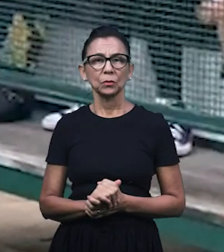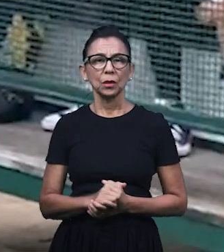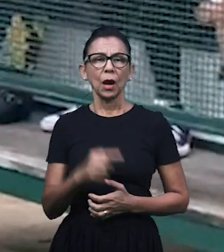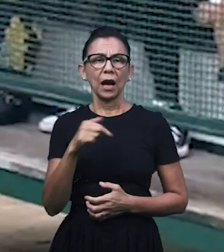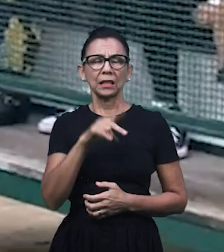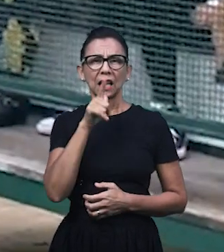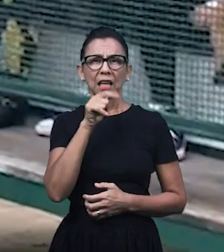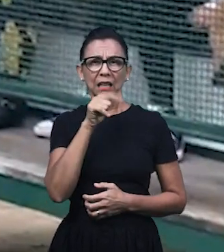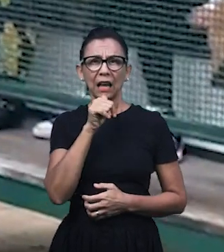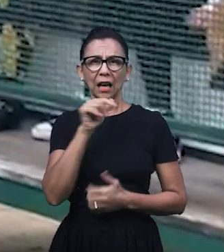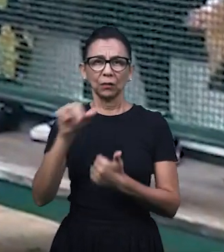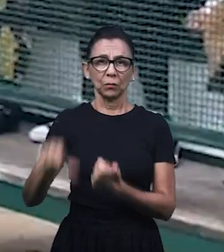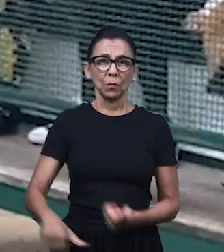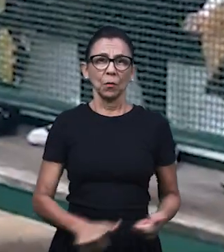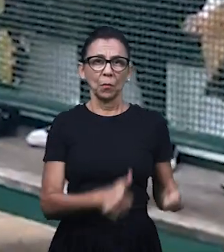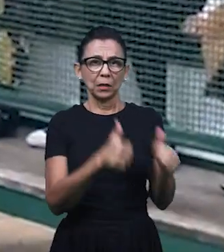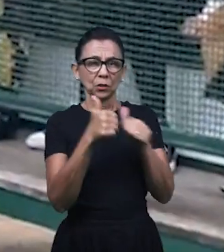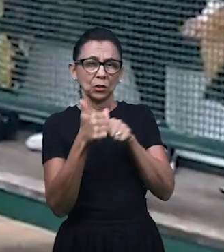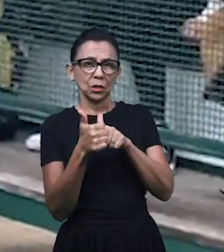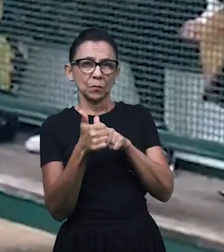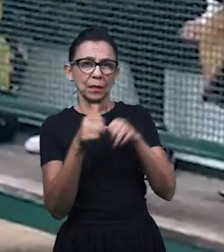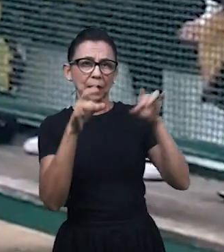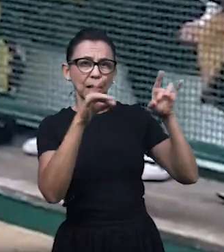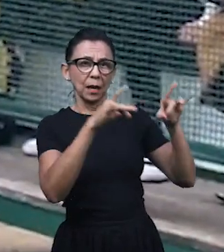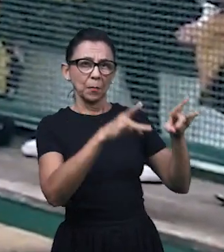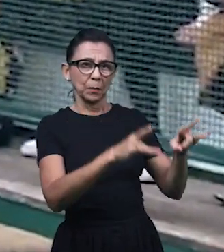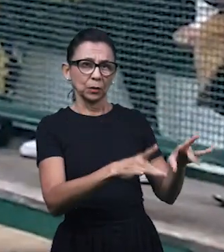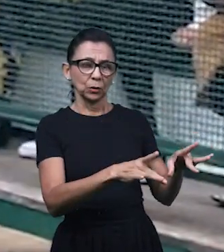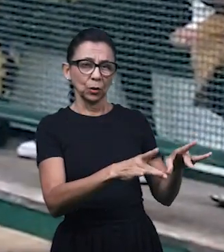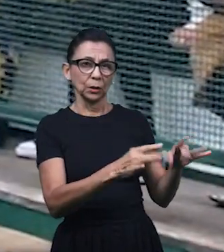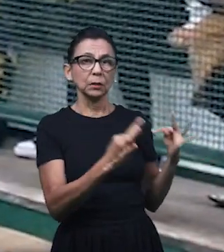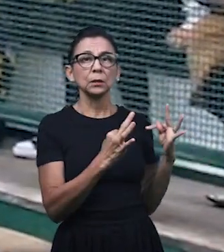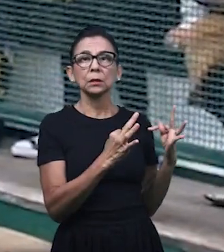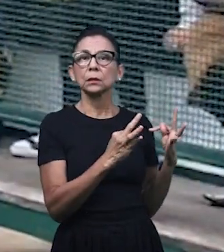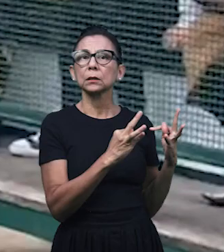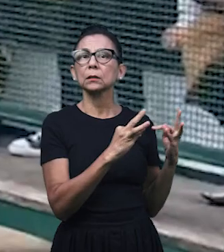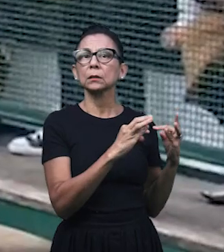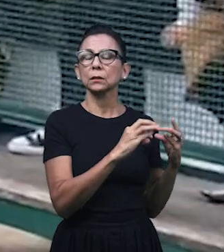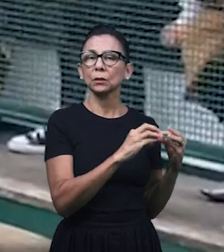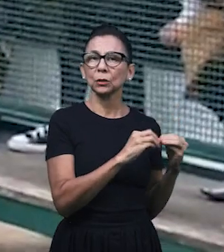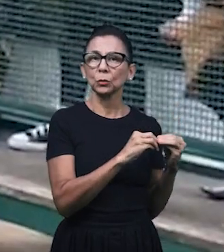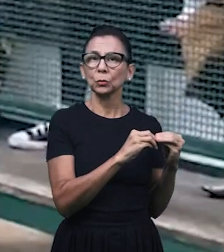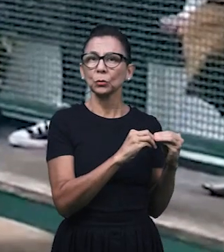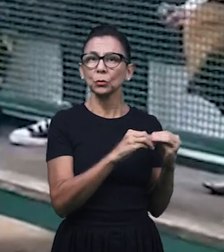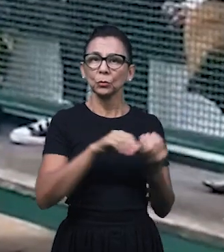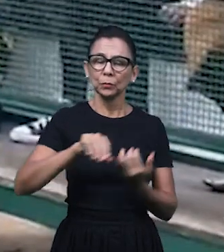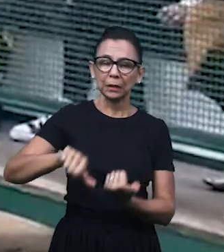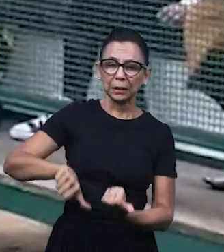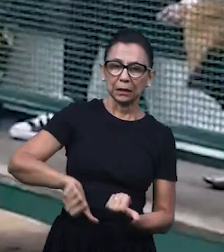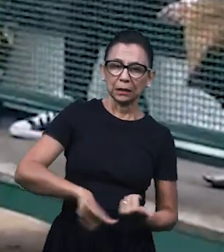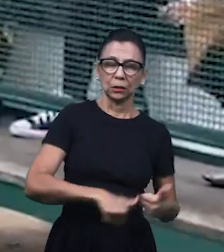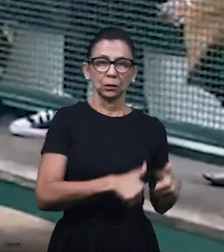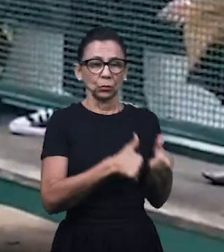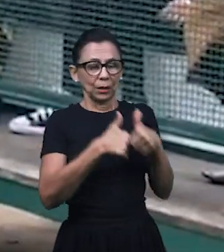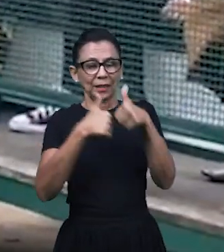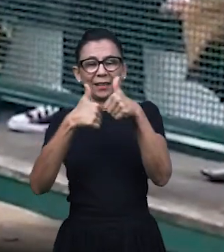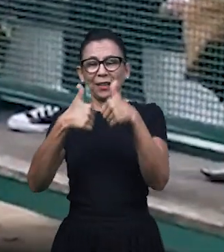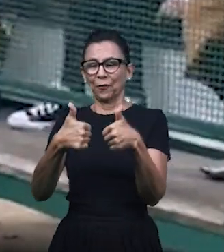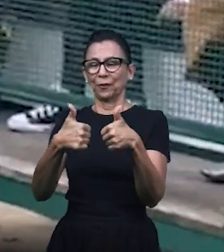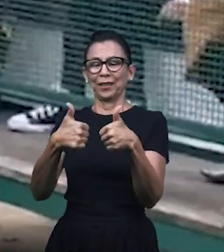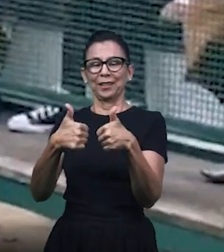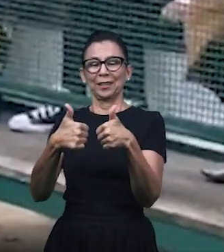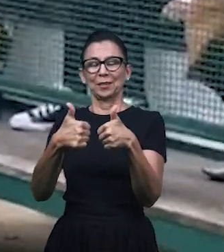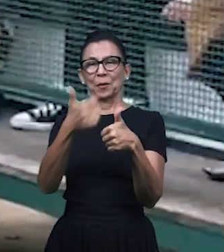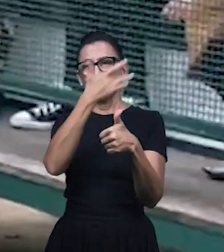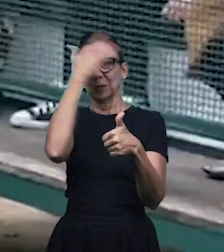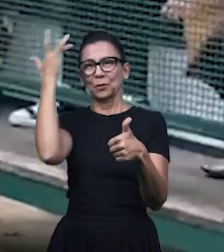hoje. Hoje é o testemunho que eles vão dar diante da igreja de que o homem velho foi sepultado e